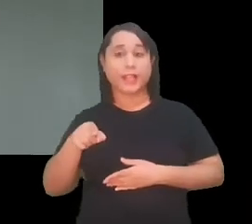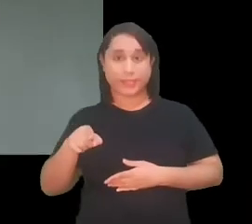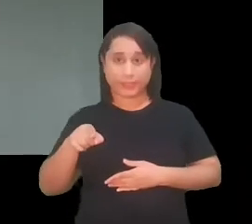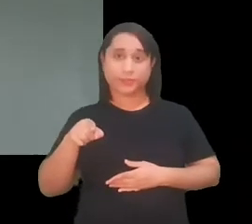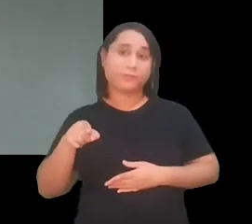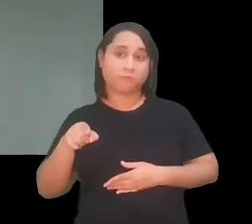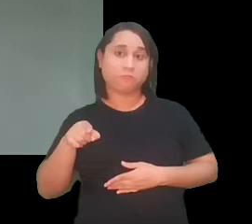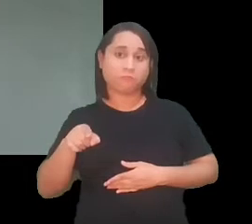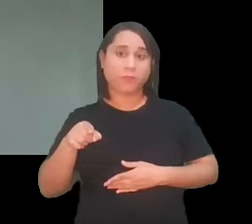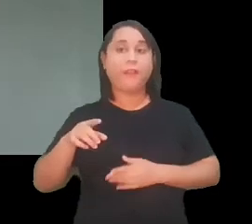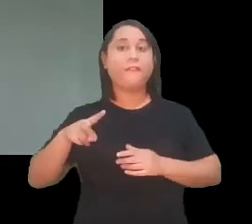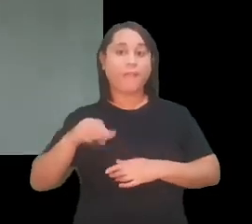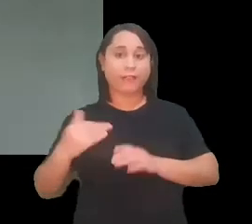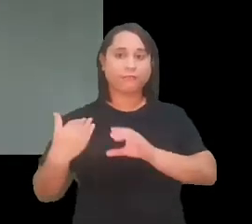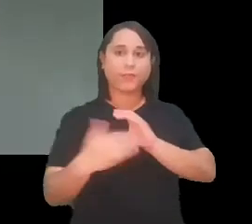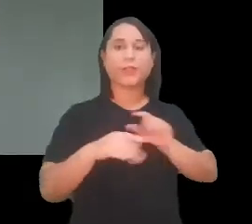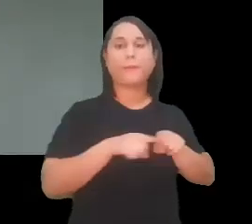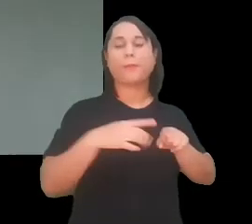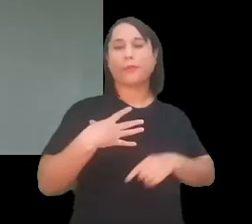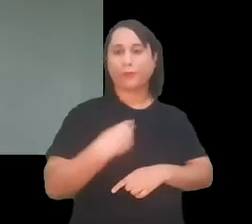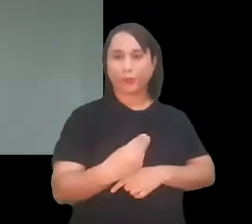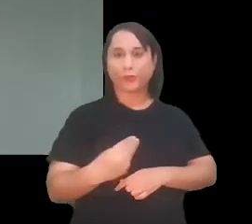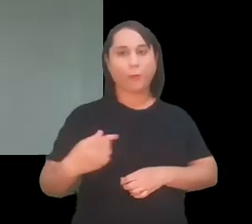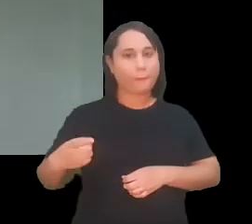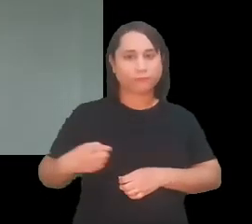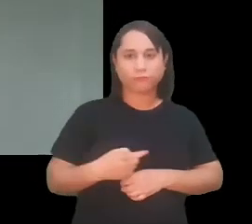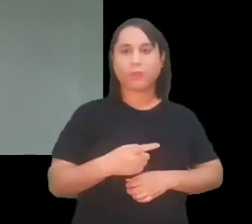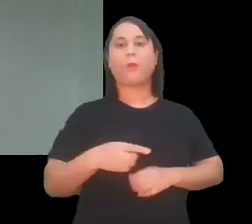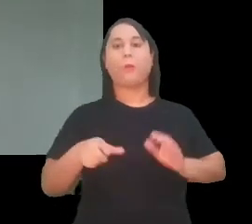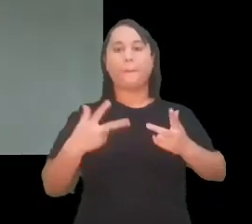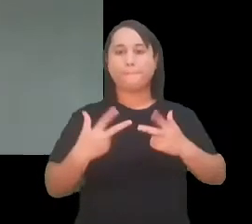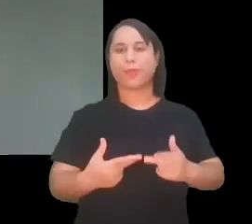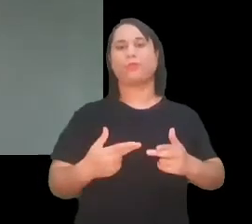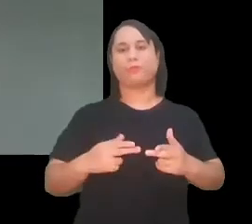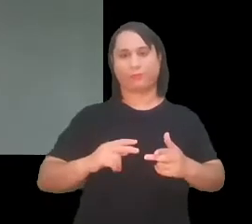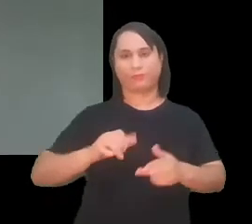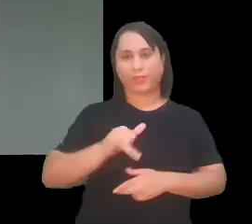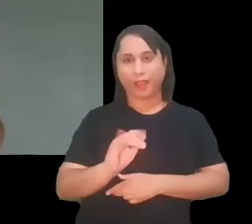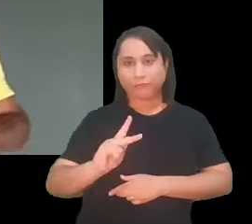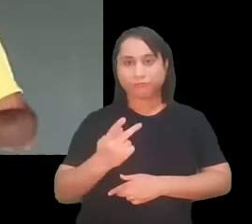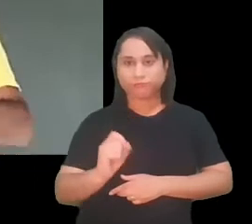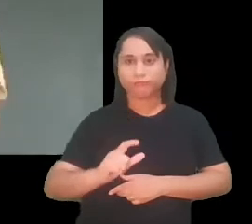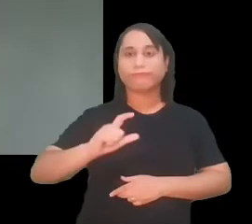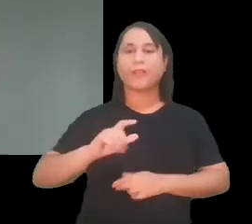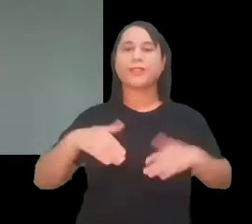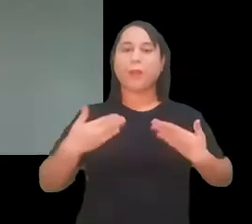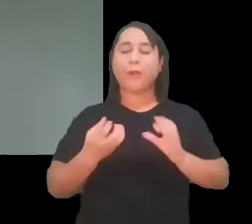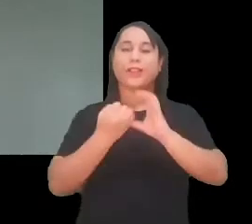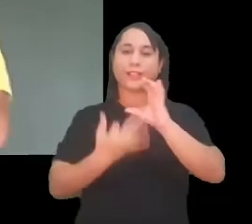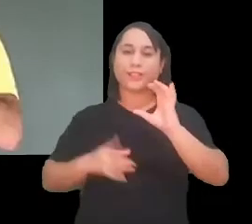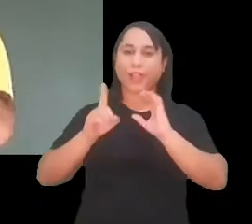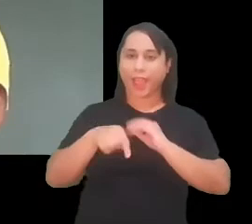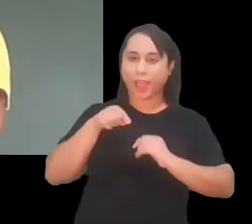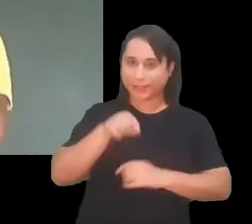seu filho. E esse filho manda também para o seu filho. Isso quer dizer o quê? Que uma característica que é